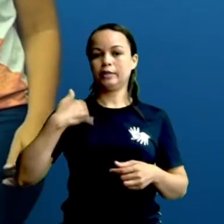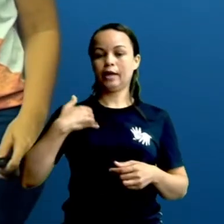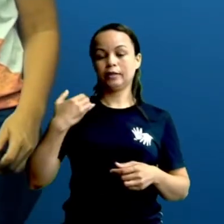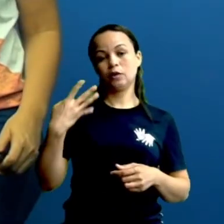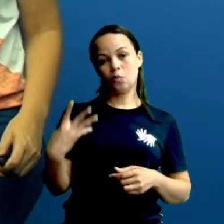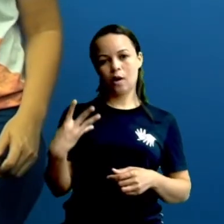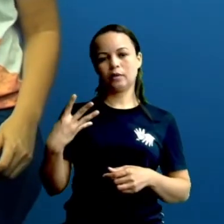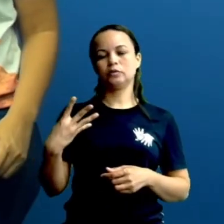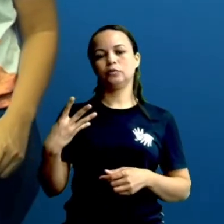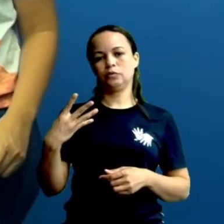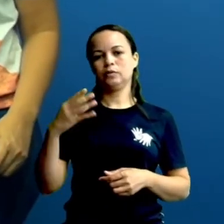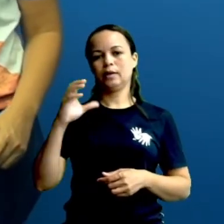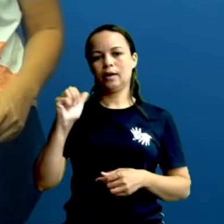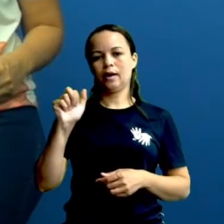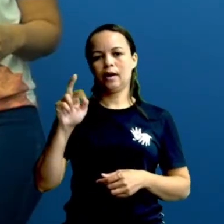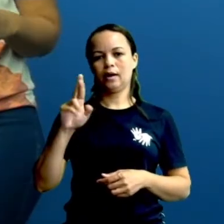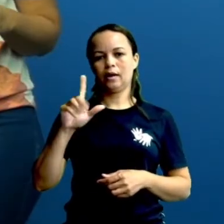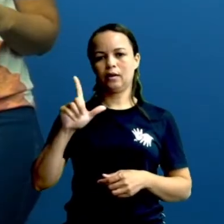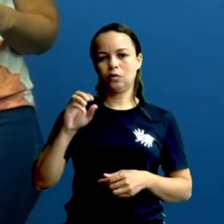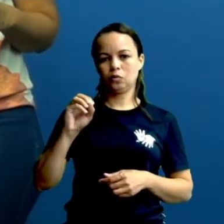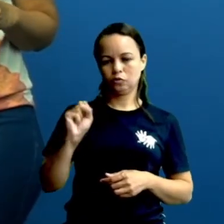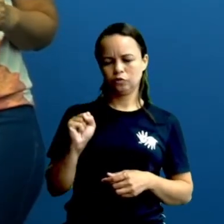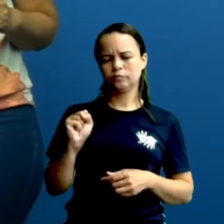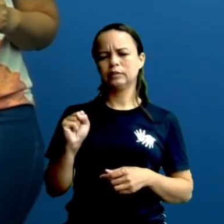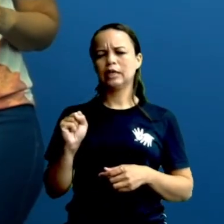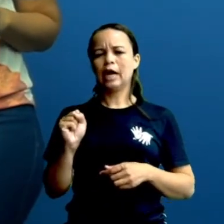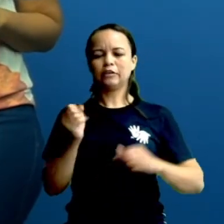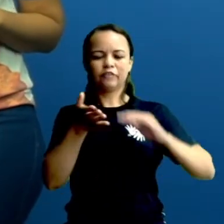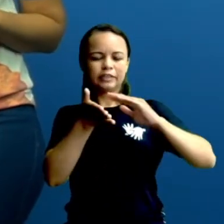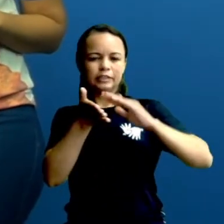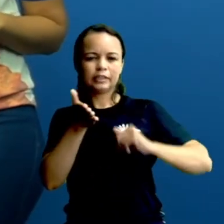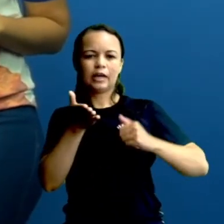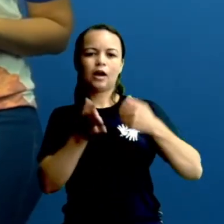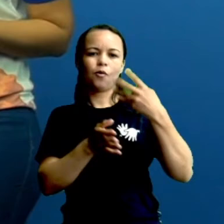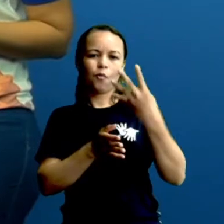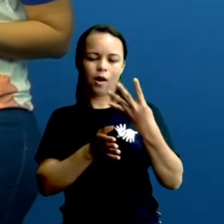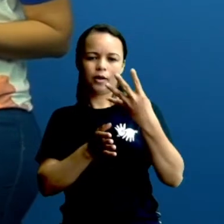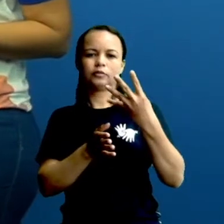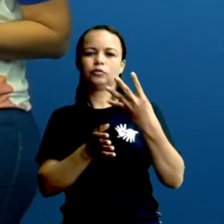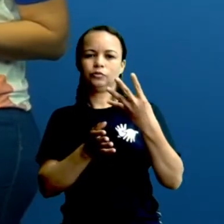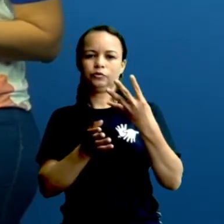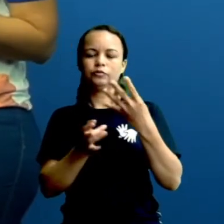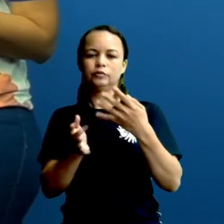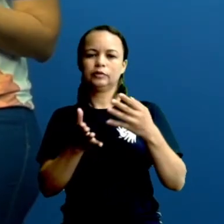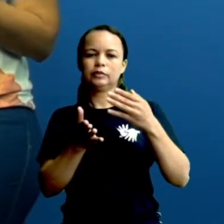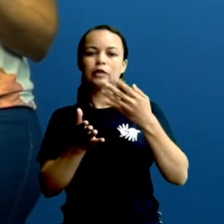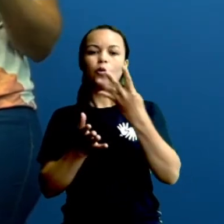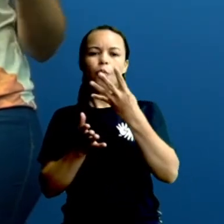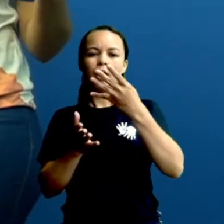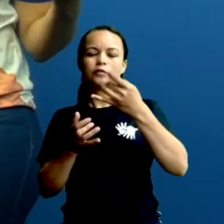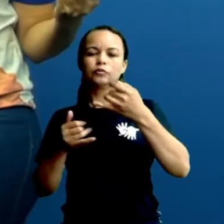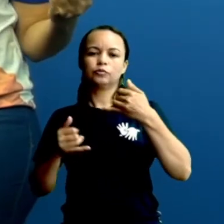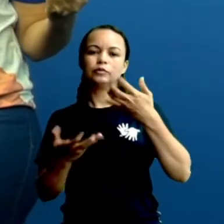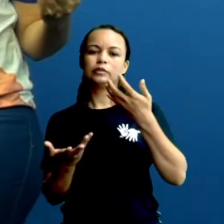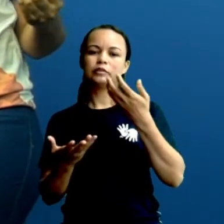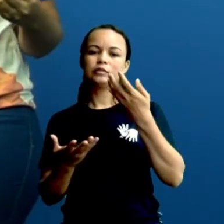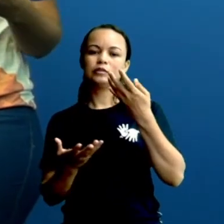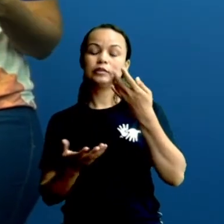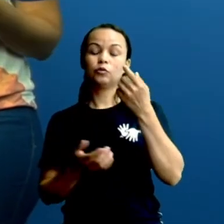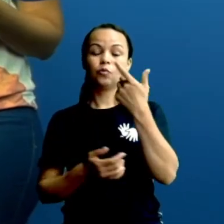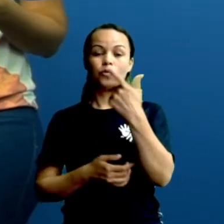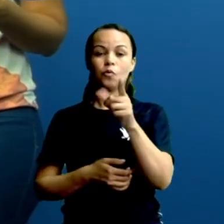anos. Então, a gente vai tirar as 4 velinhas de Carlos. O que